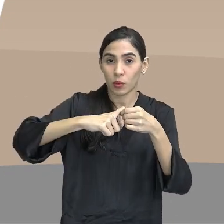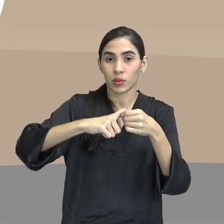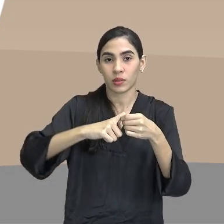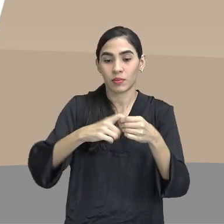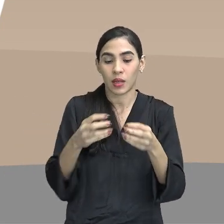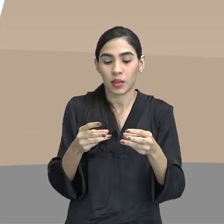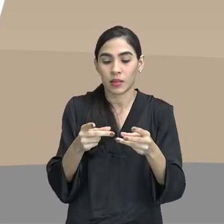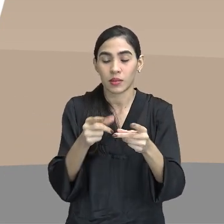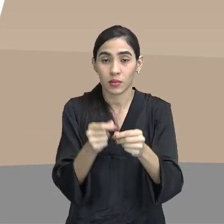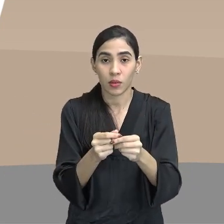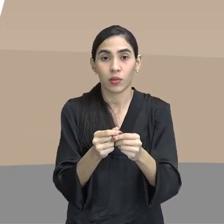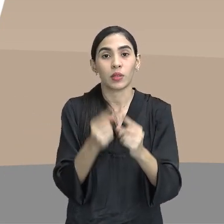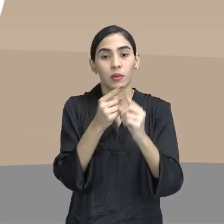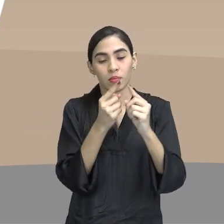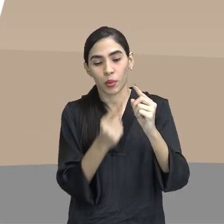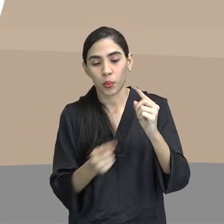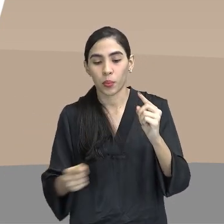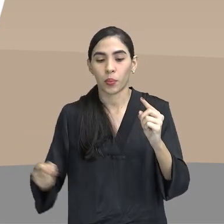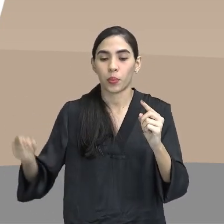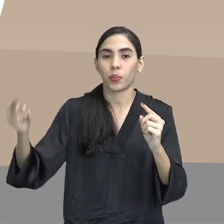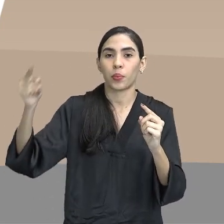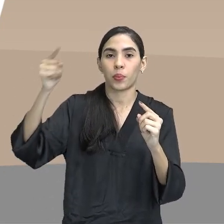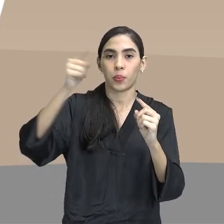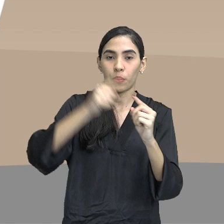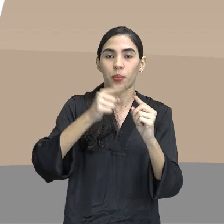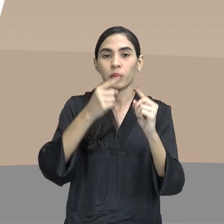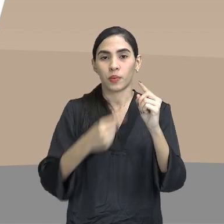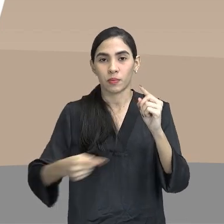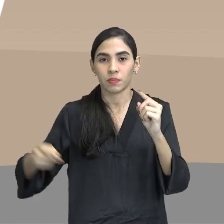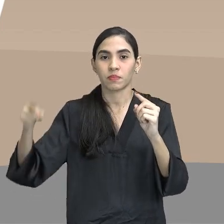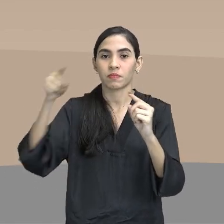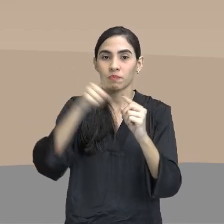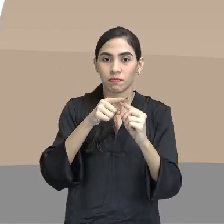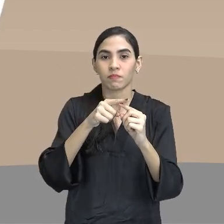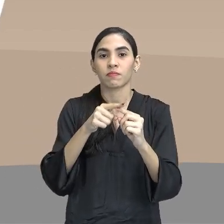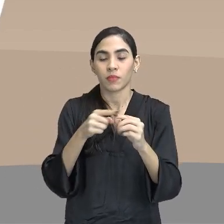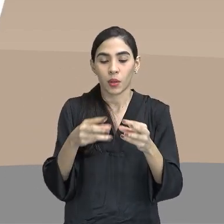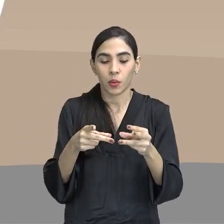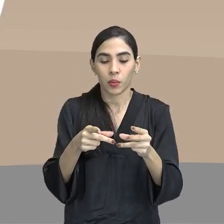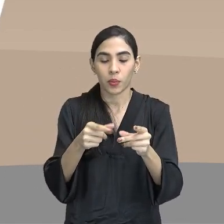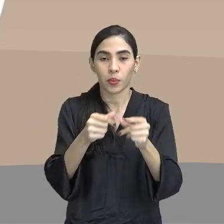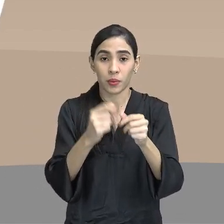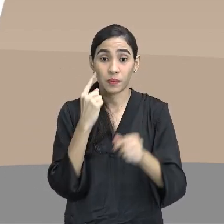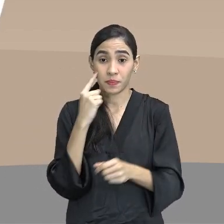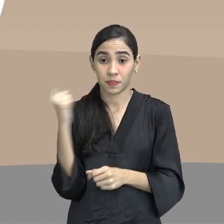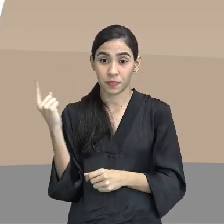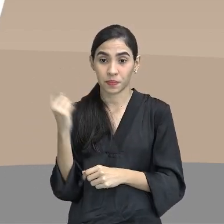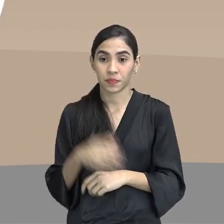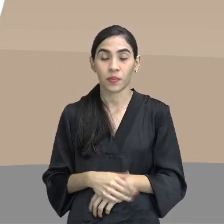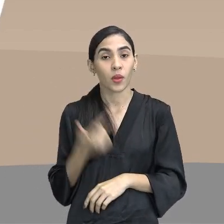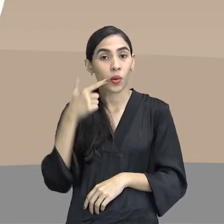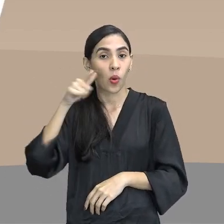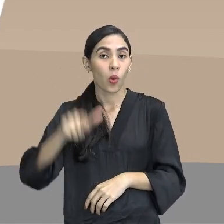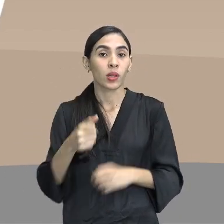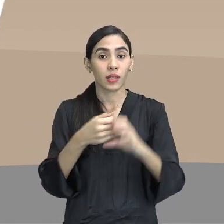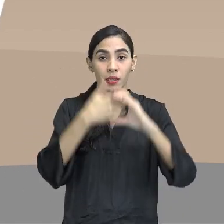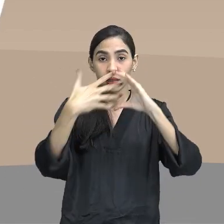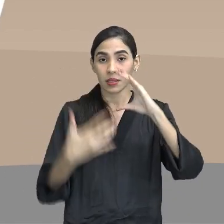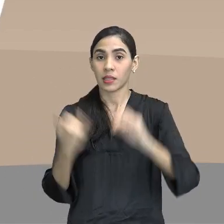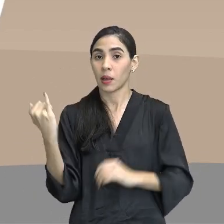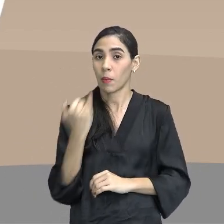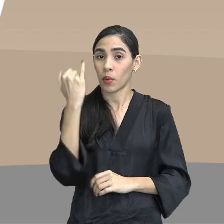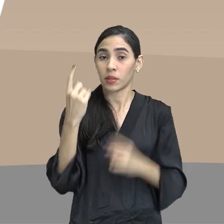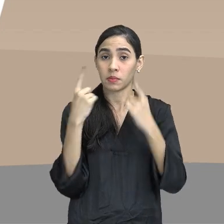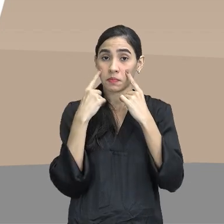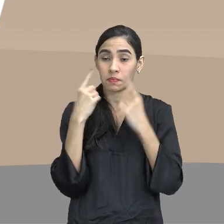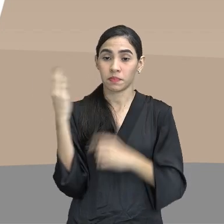você observa esse ciclo ali ficando, né, também armazenado ali no solo, como a gente observa. E outro detalhe importante da gente observar também